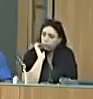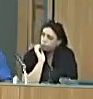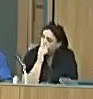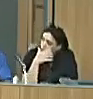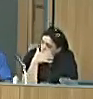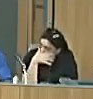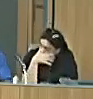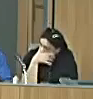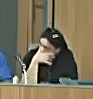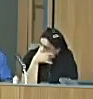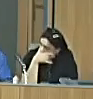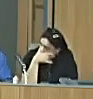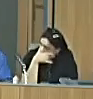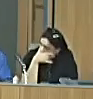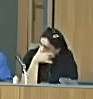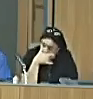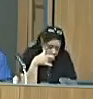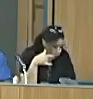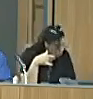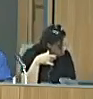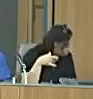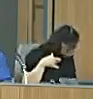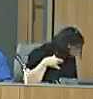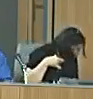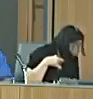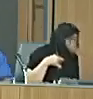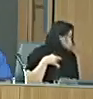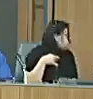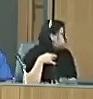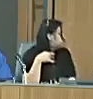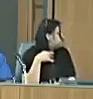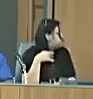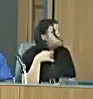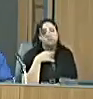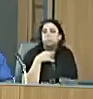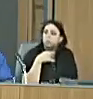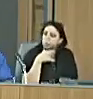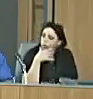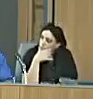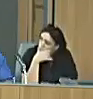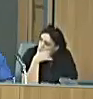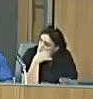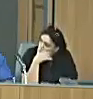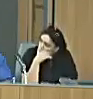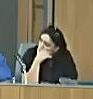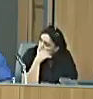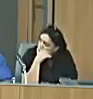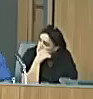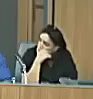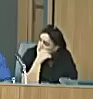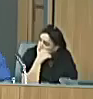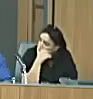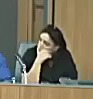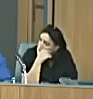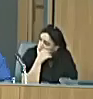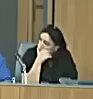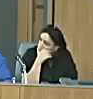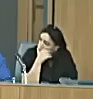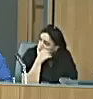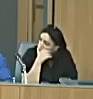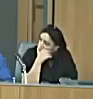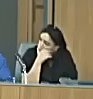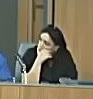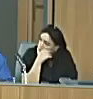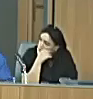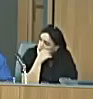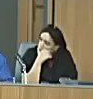fosse porque porque tem interesse na matéria tem boa vontade com a matéria tem disposição para ouvir